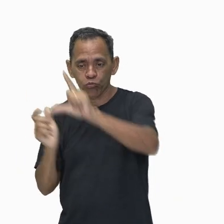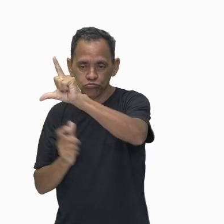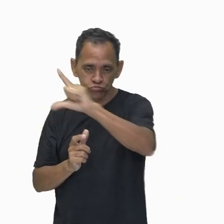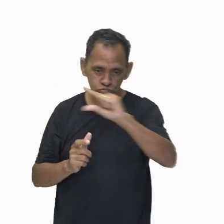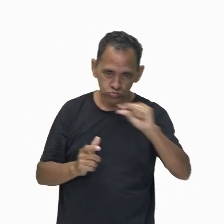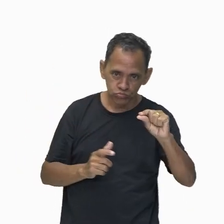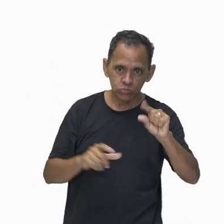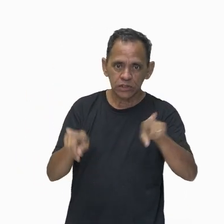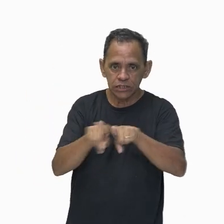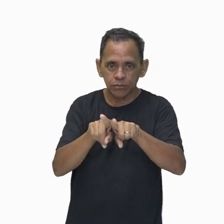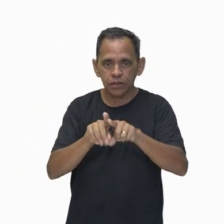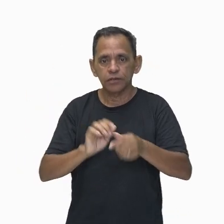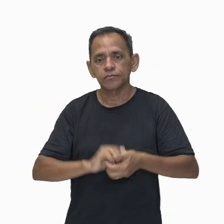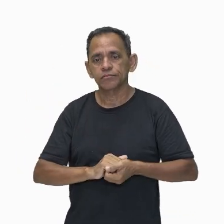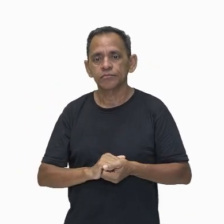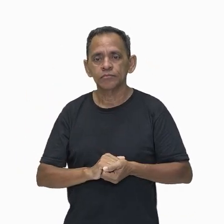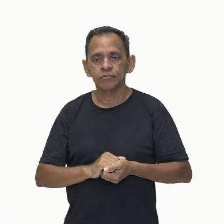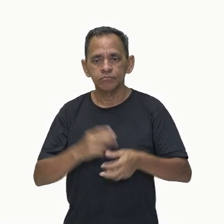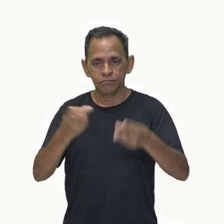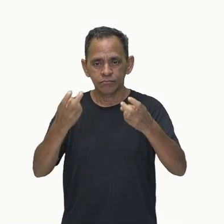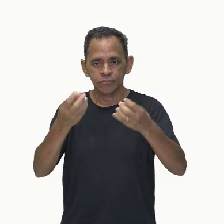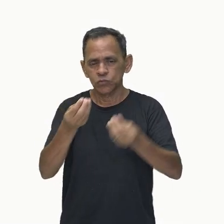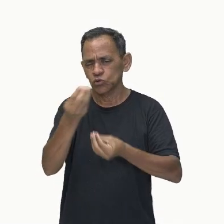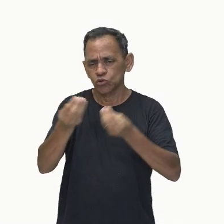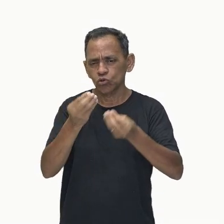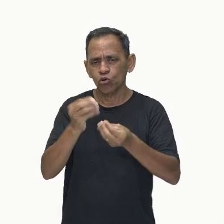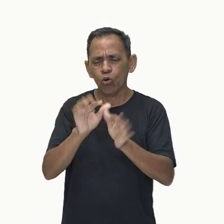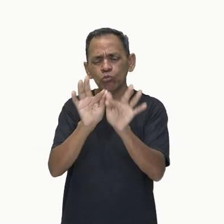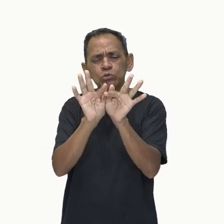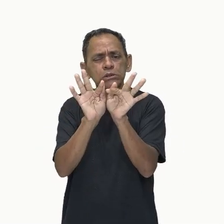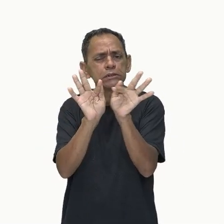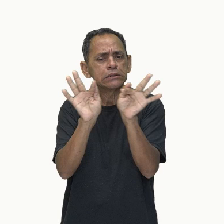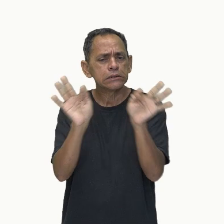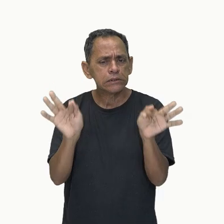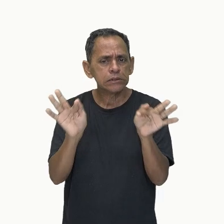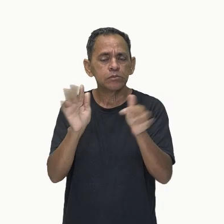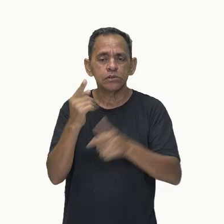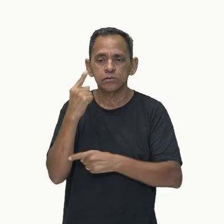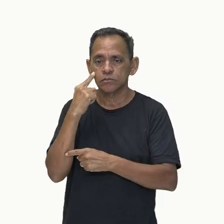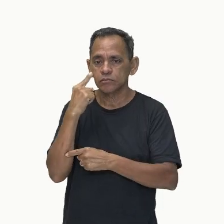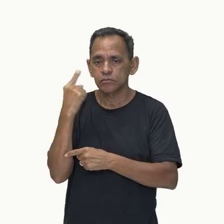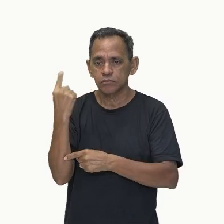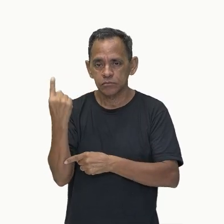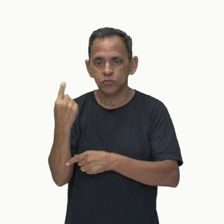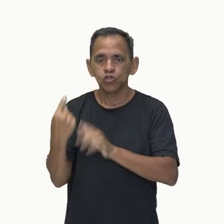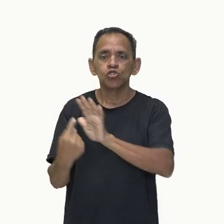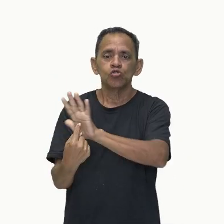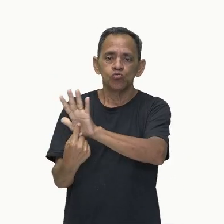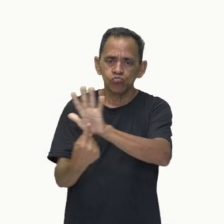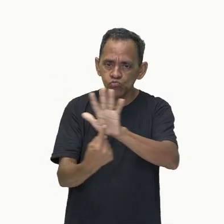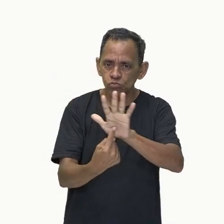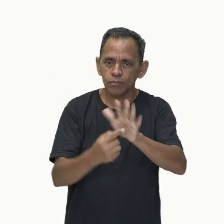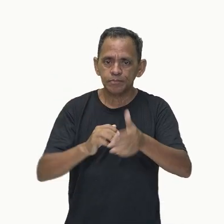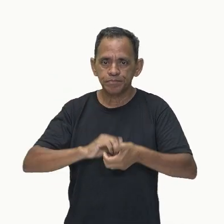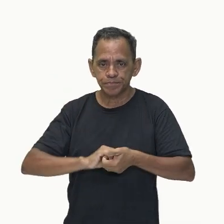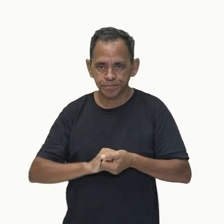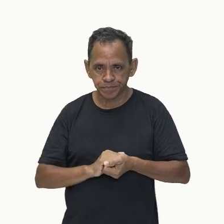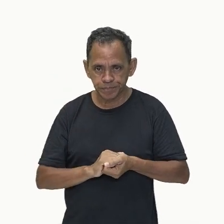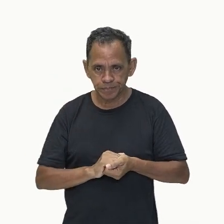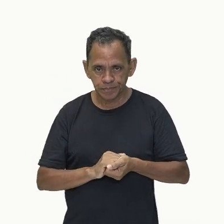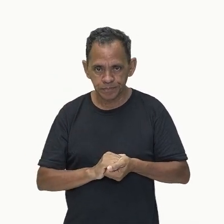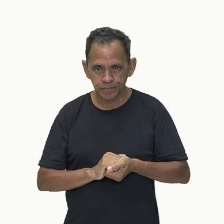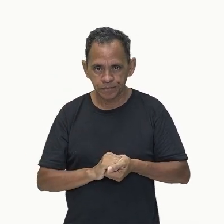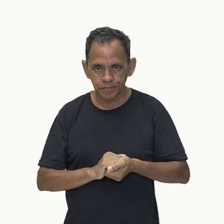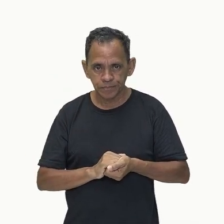olha só como é simples de fazer. Vem comigo, segura na minha mão que eu não vou deixar tu errar. Olha só. Ele